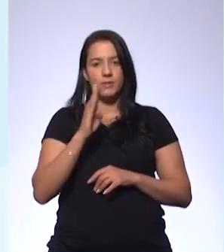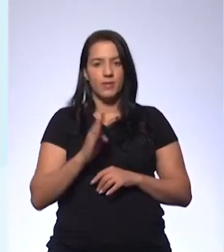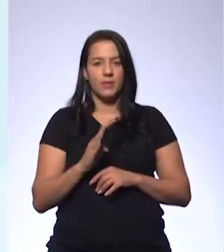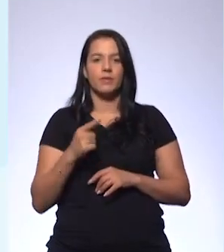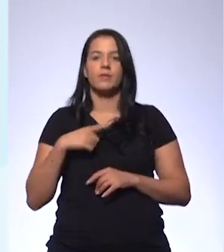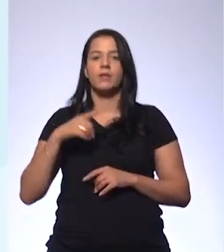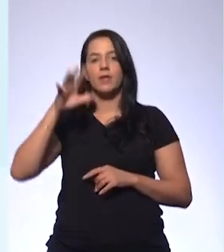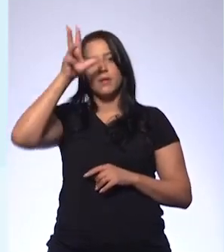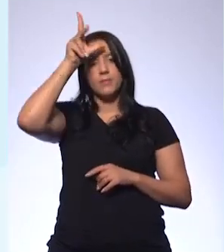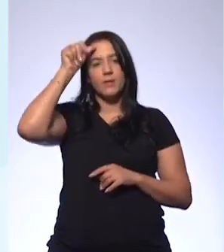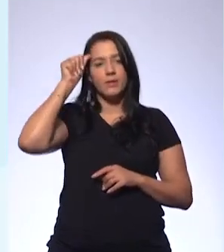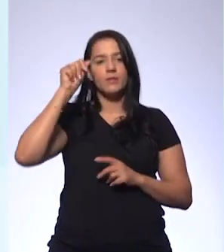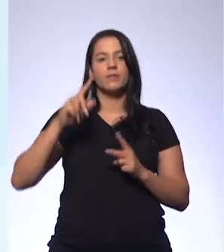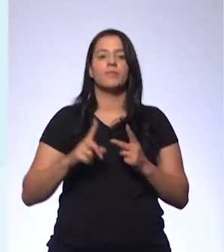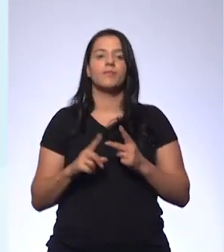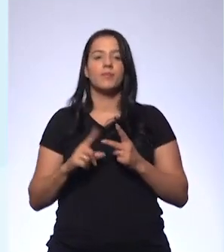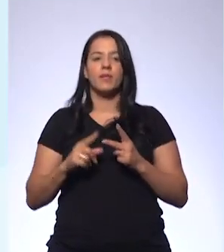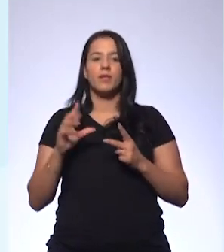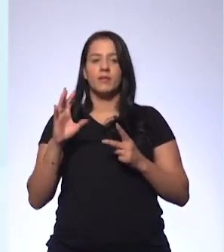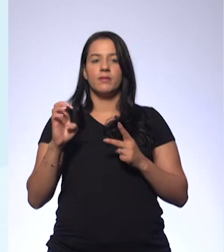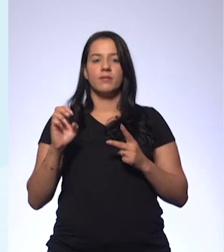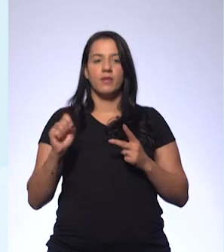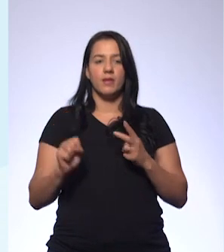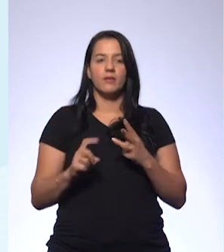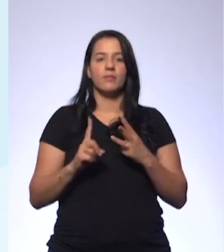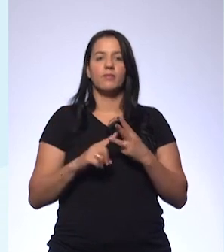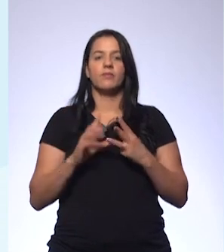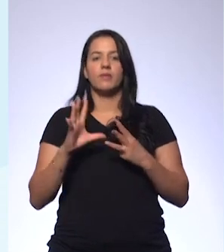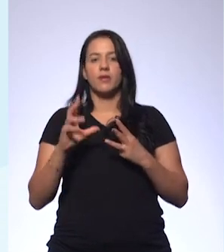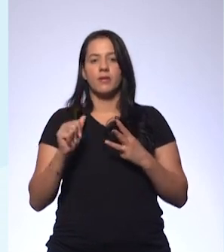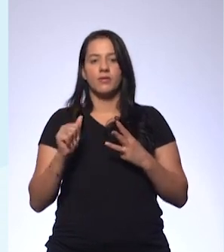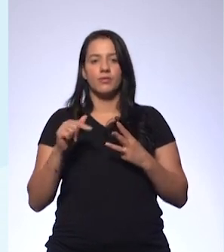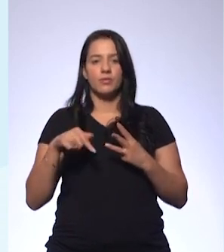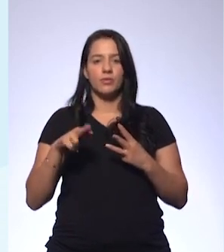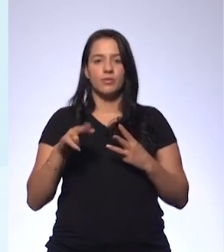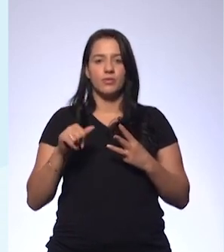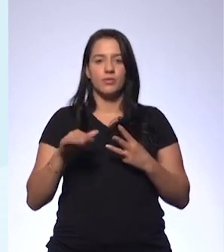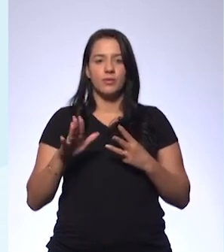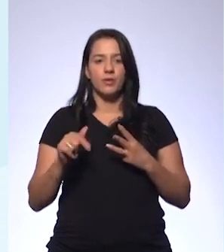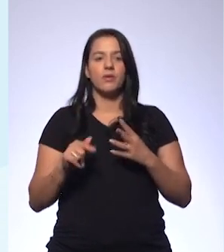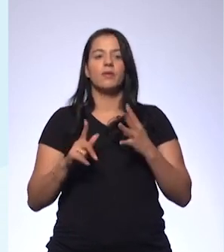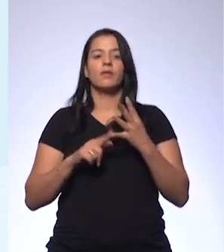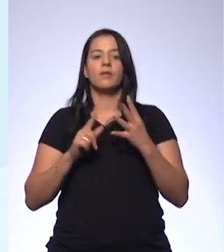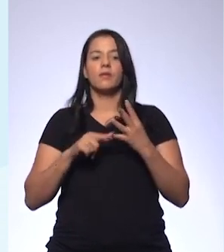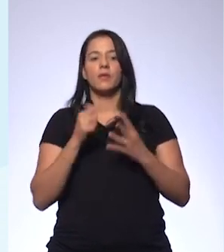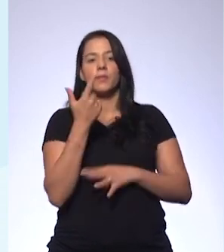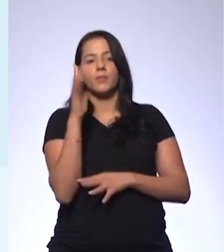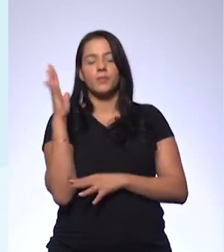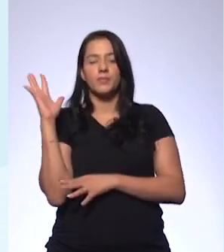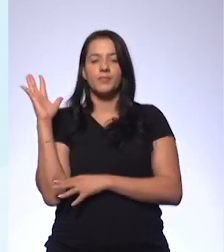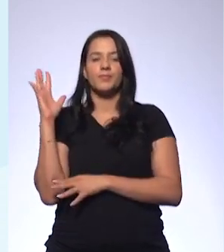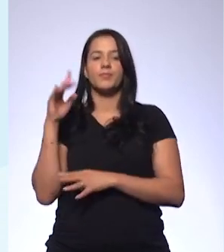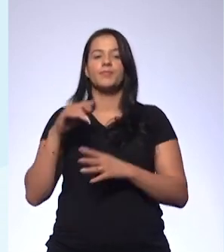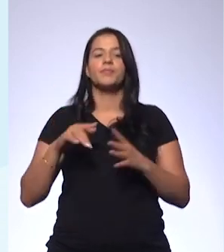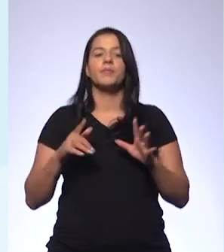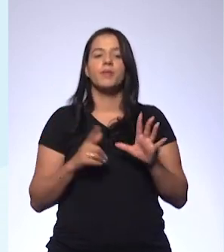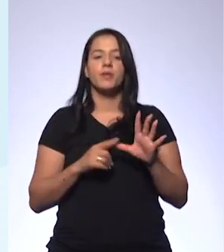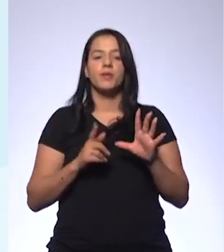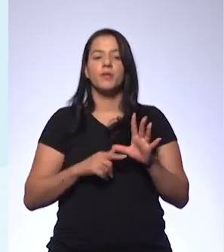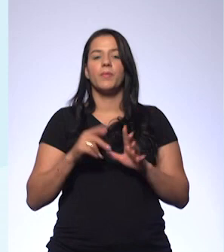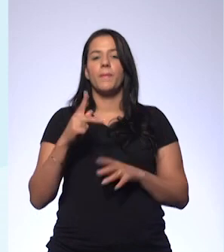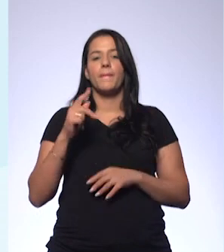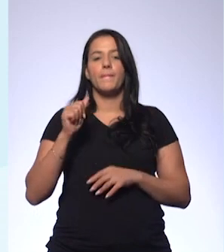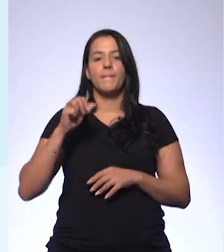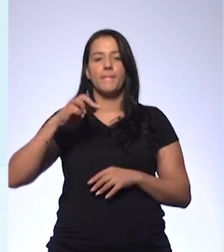Amazônia, tem o Cerrado, a Caatinga, o Pantanal, tem ali Mata Atlântica, né? E o Pampa. E se a